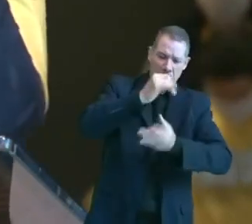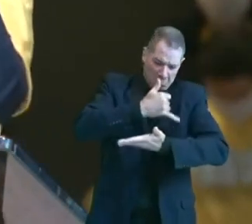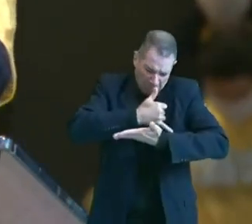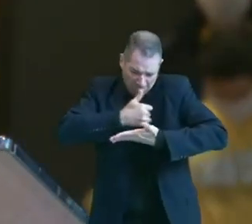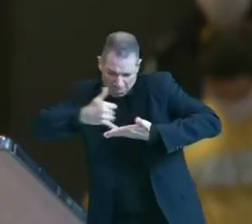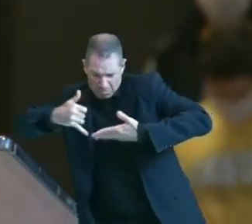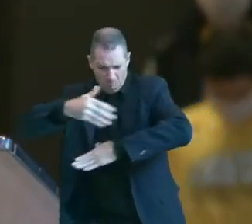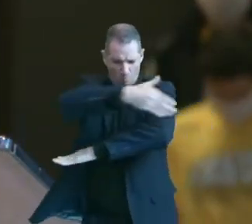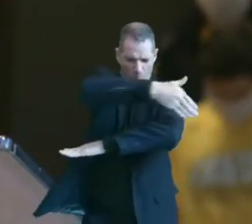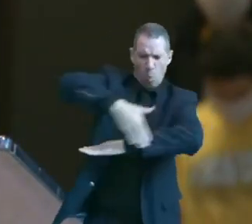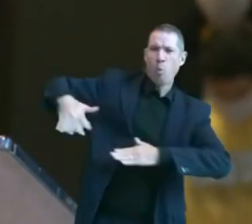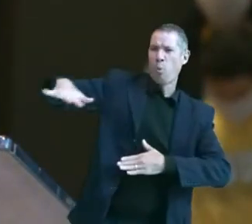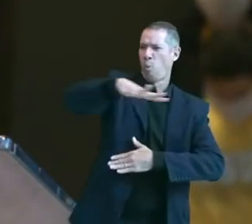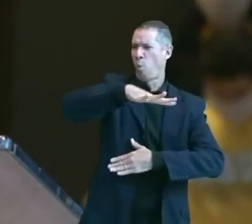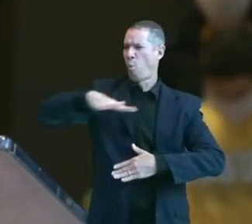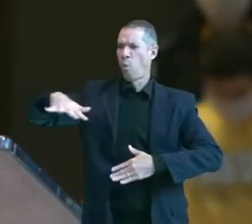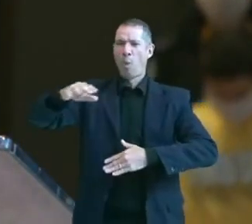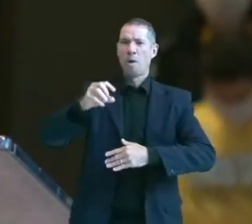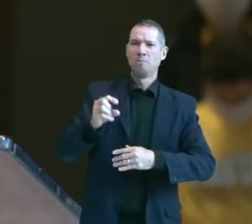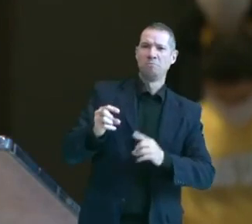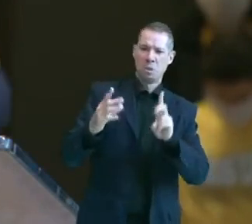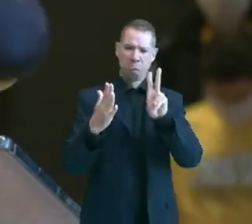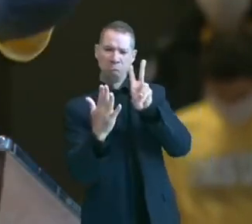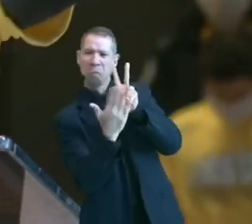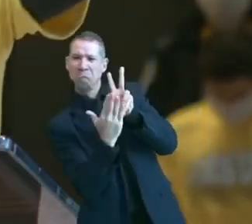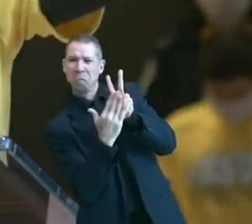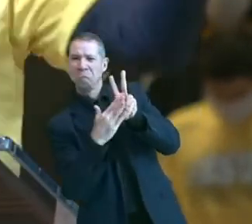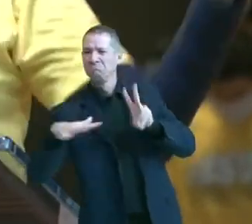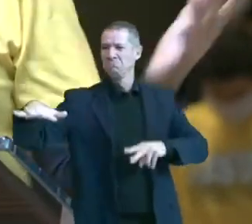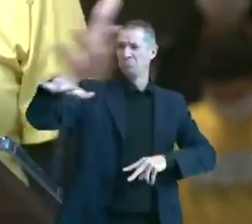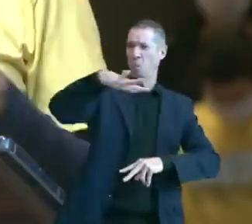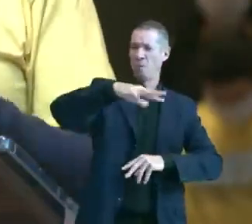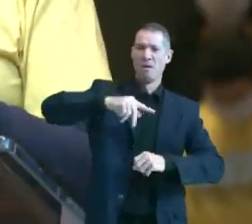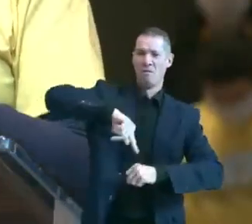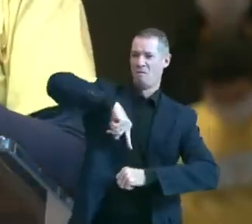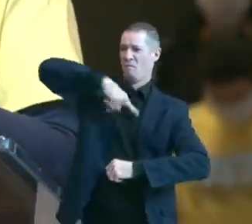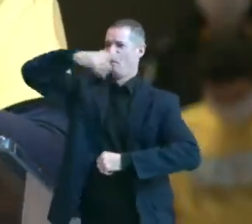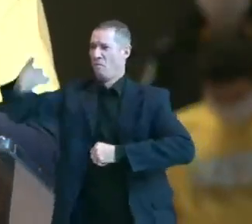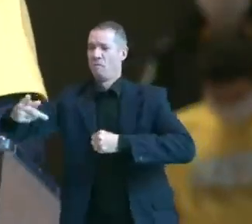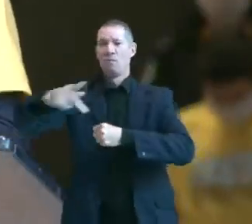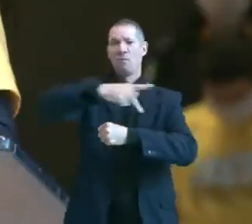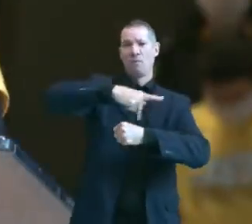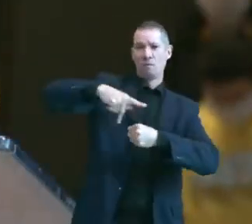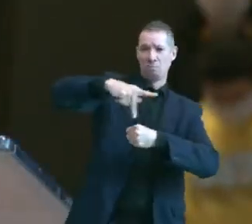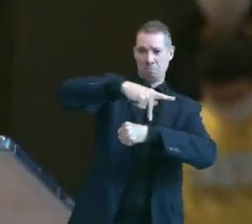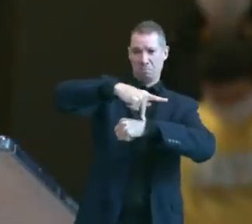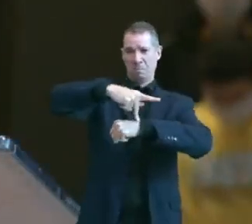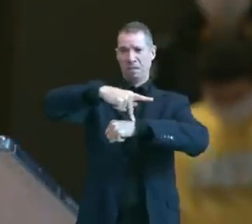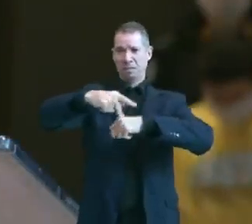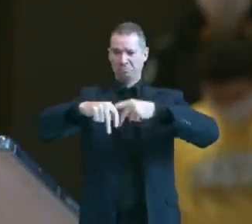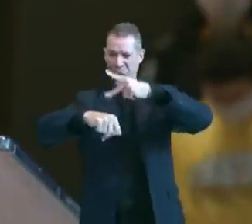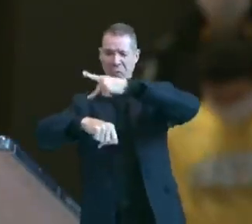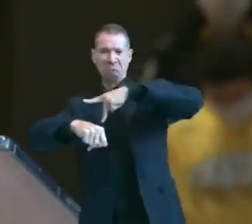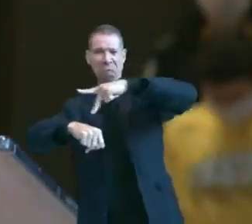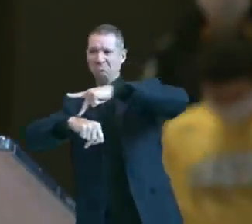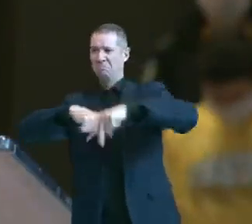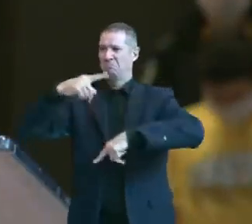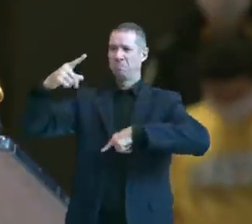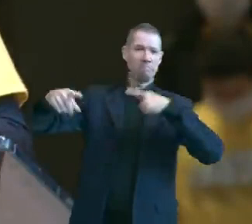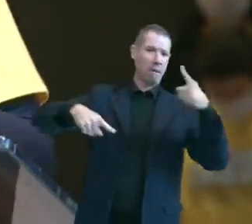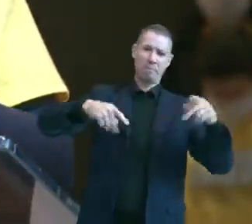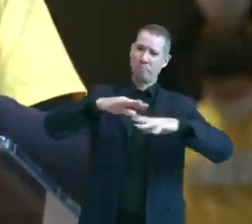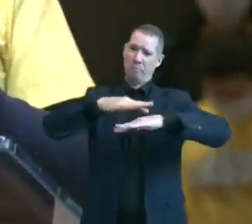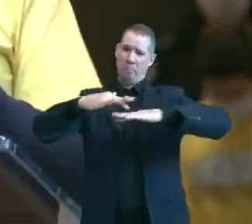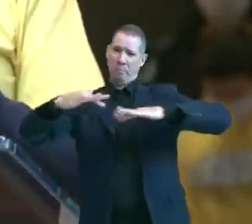Cracolândia, seja Ribeirinhos, seja fora do país. Deus está te chamando, meu